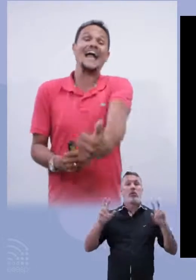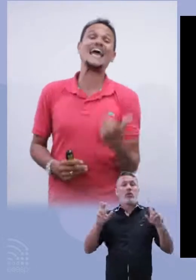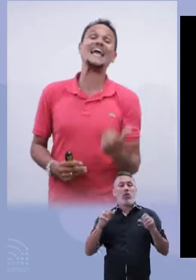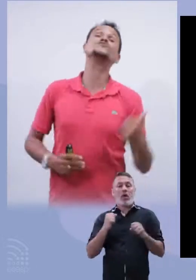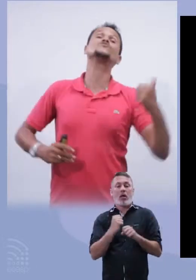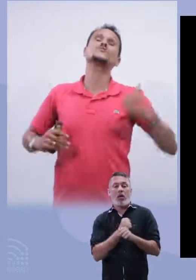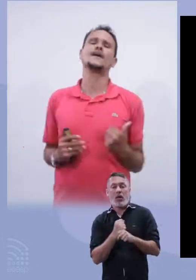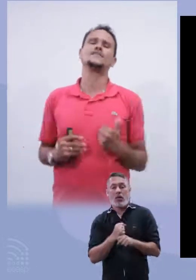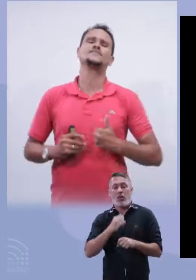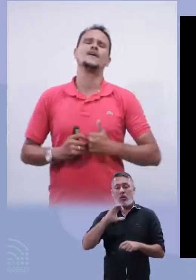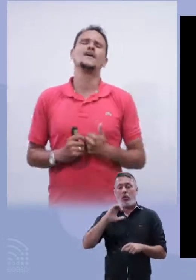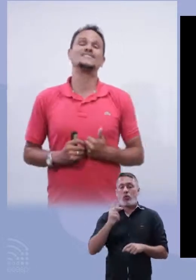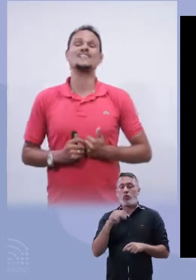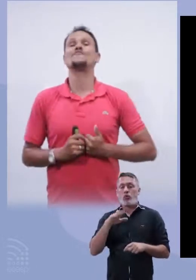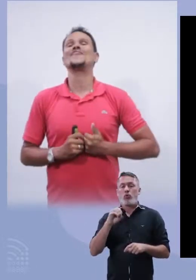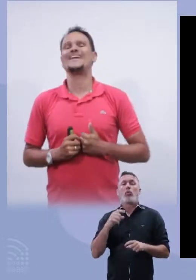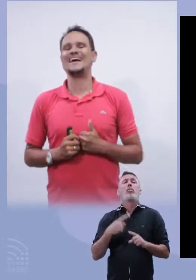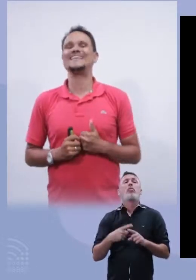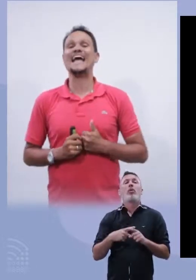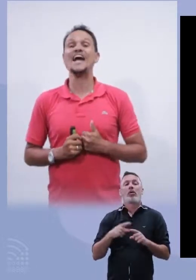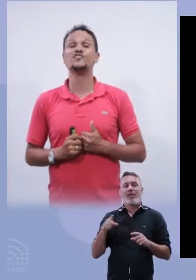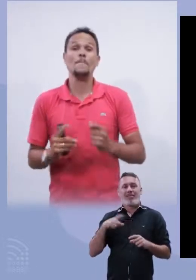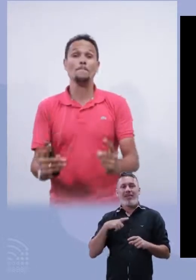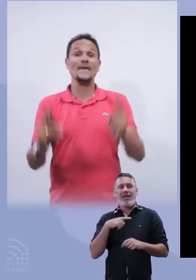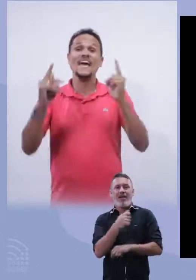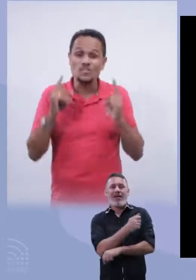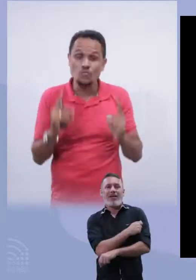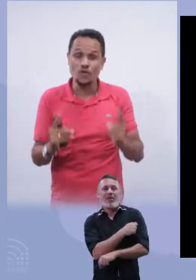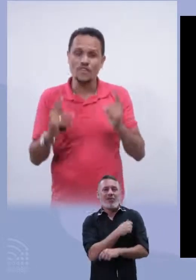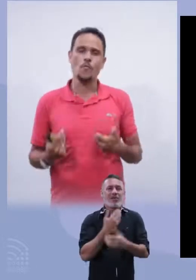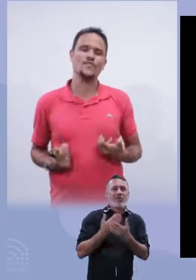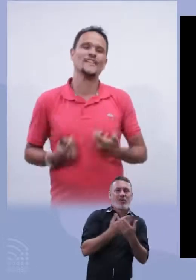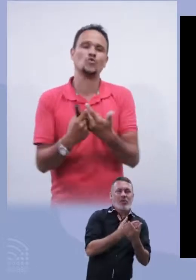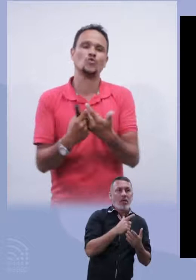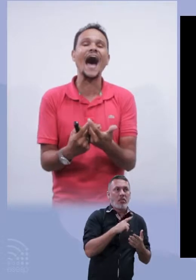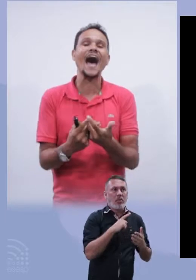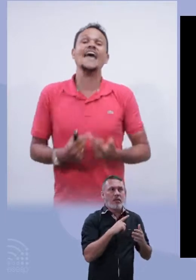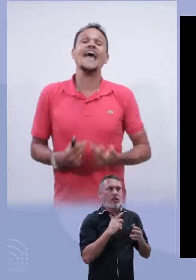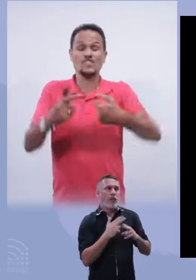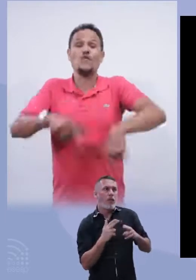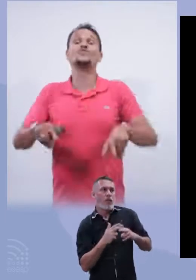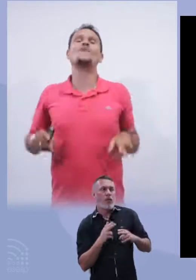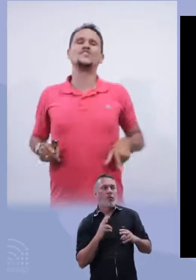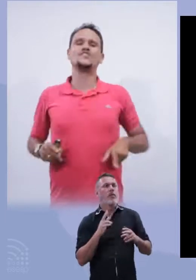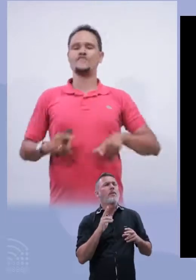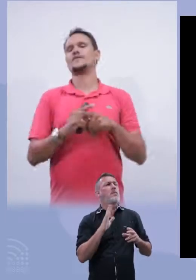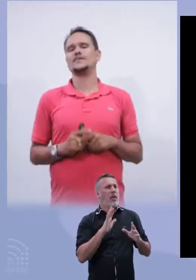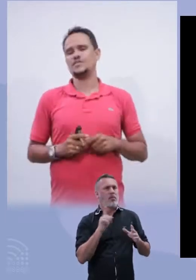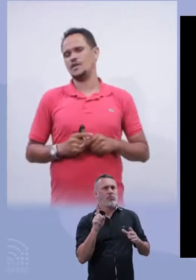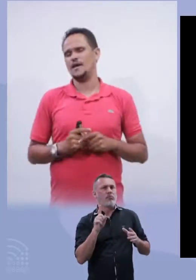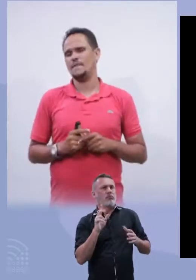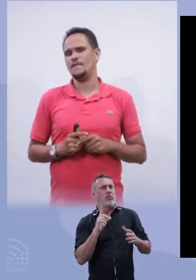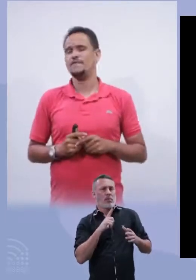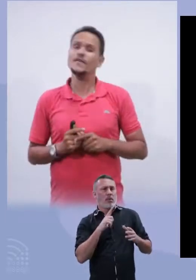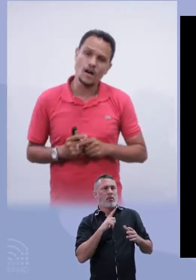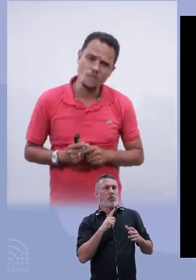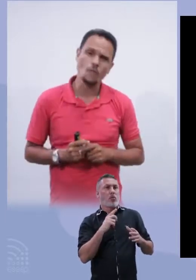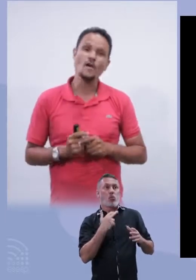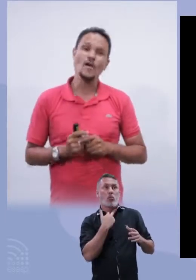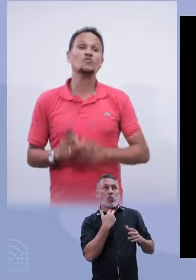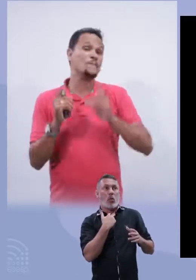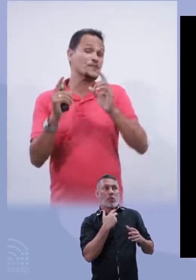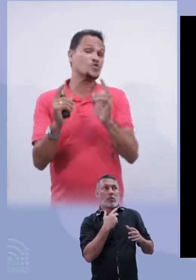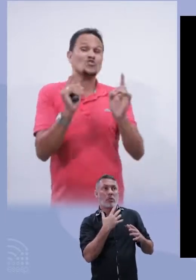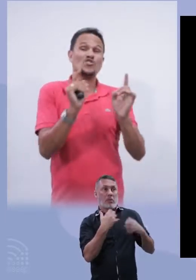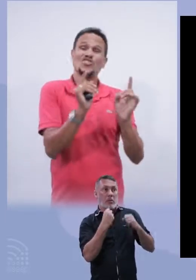porque aqueles estudantes que estavam na ilegalidade, mesmo não podendo atuar, eles vão atuar de forma clandestina.